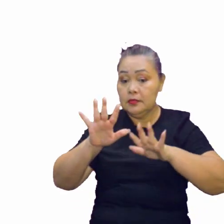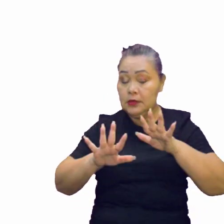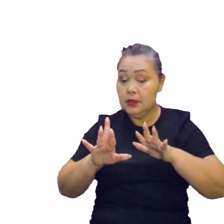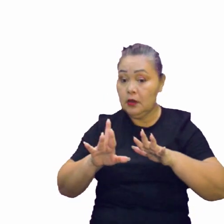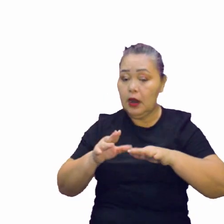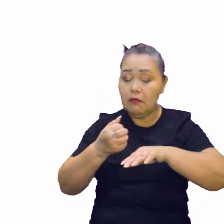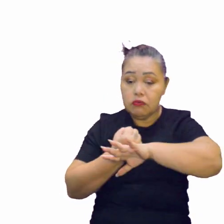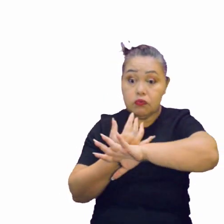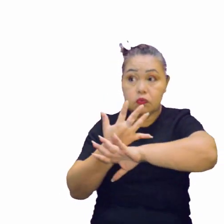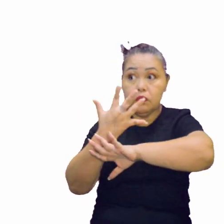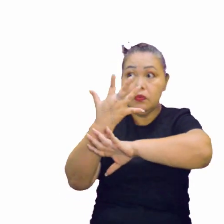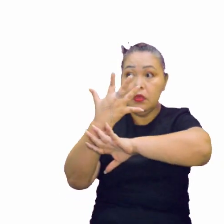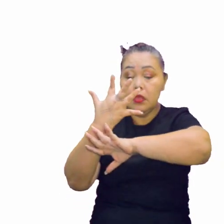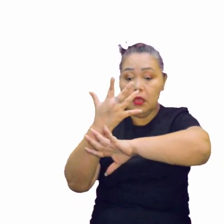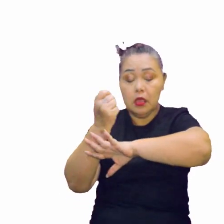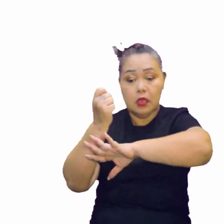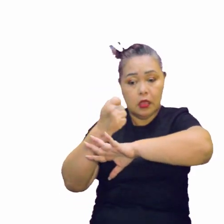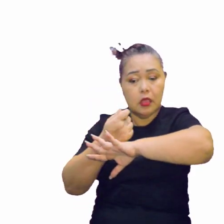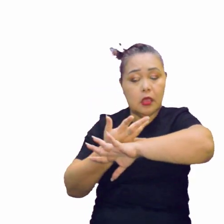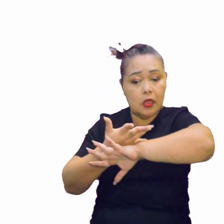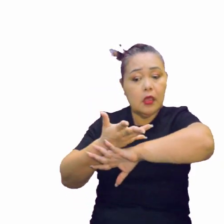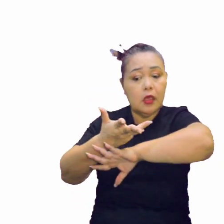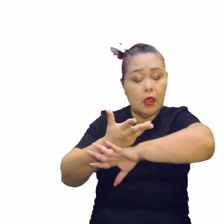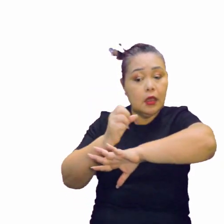A tolerância e suscetibilidade, sim.